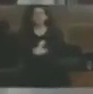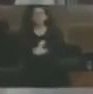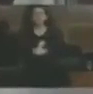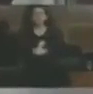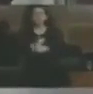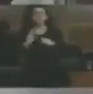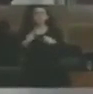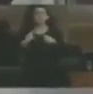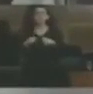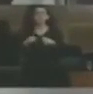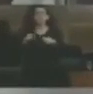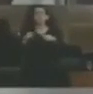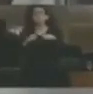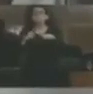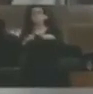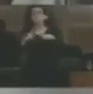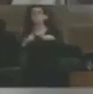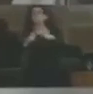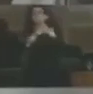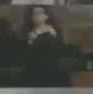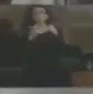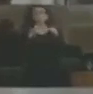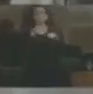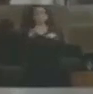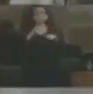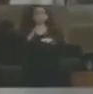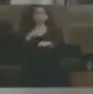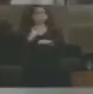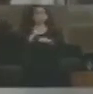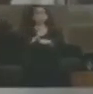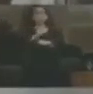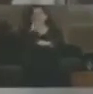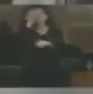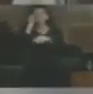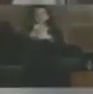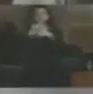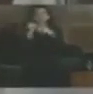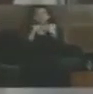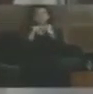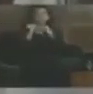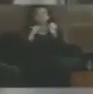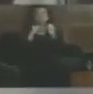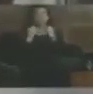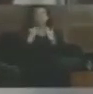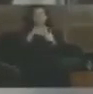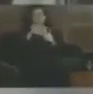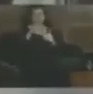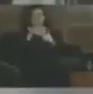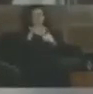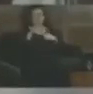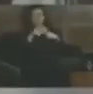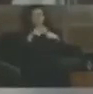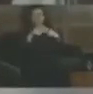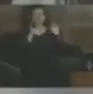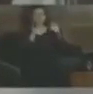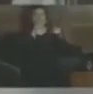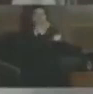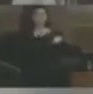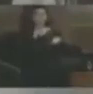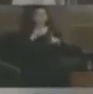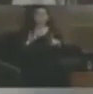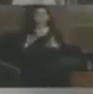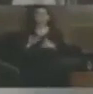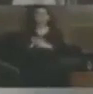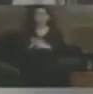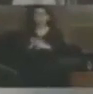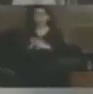temos que mandar os médicos lá para fora. Porra, nós estamos cheios de gente morrendo aqui. Aí vai ter que ir lá fora, aquela palhaçada, para mobilizar